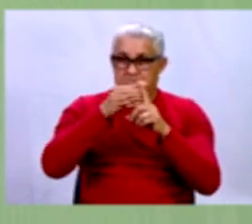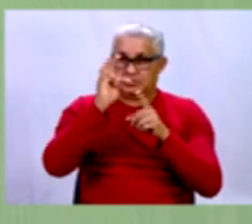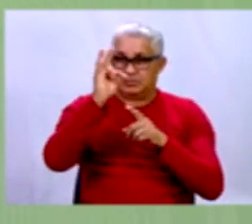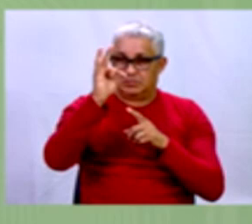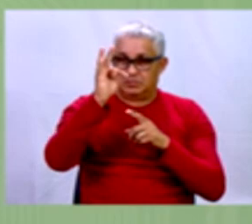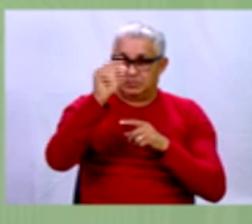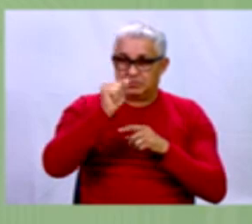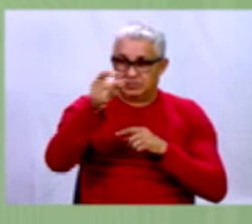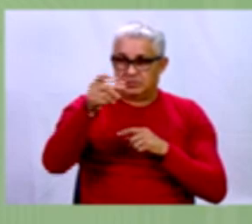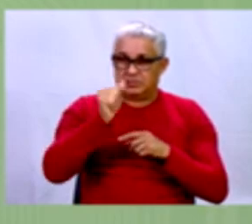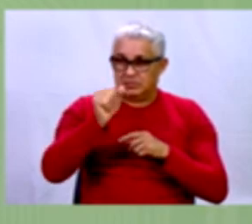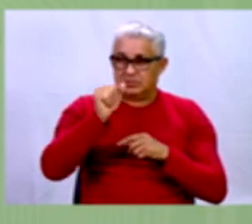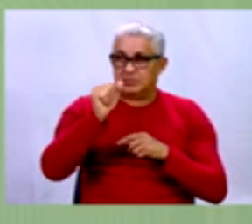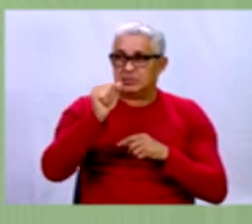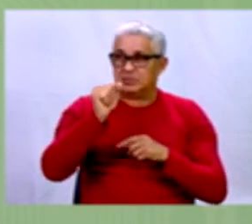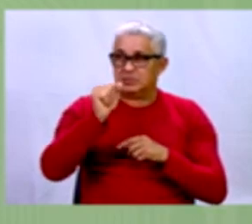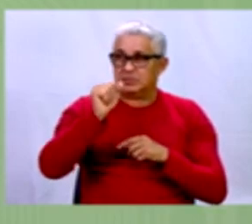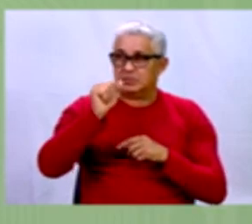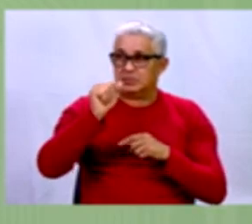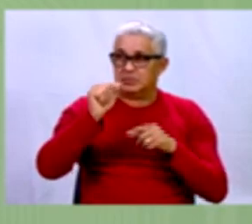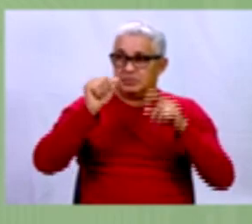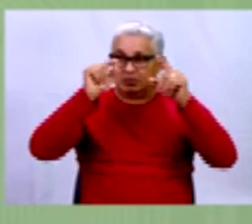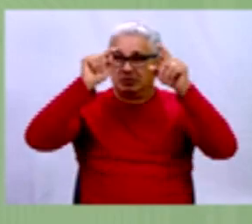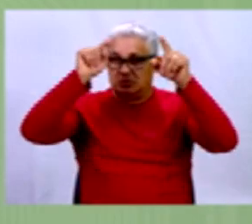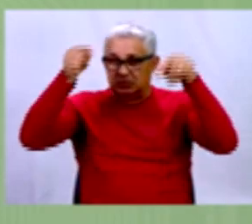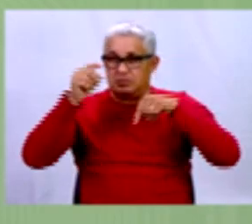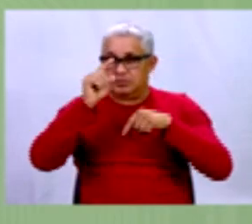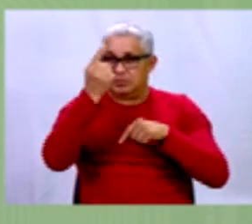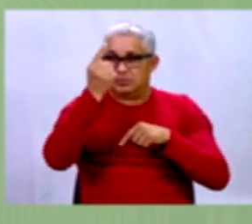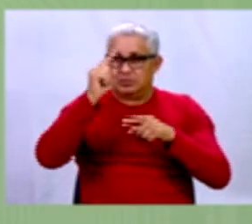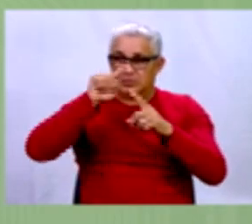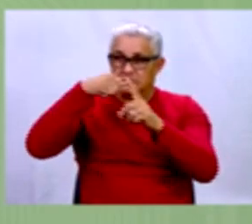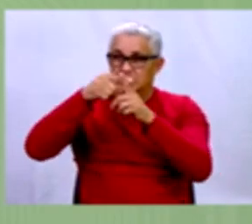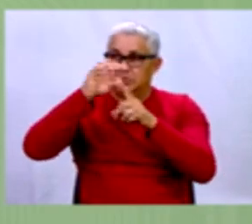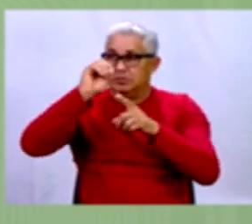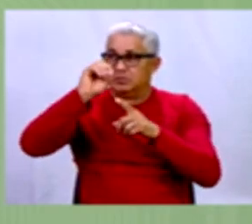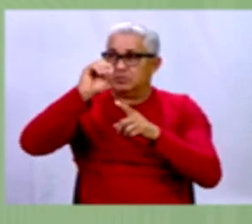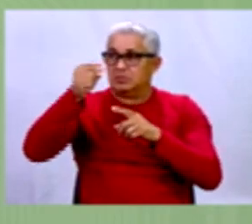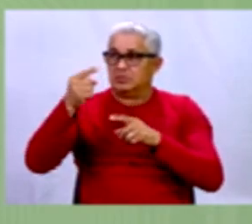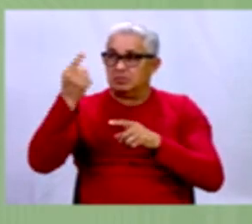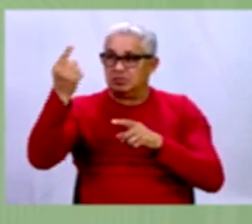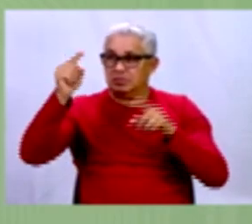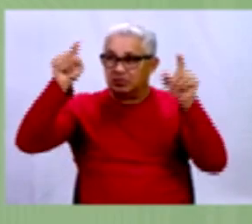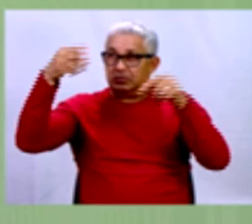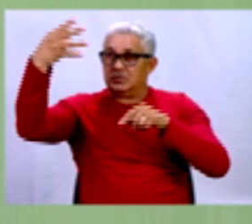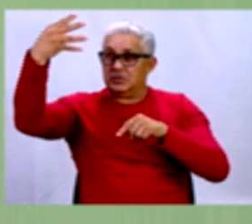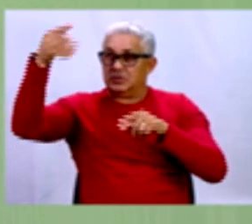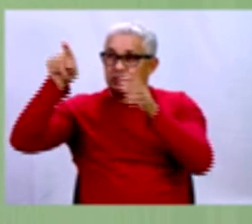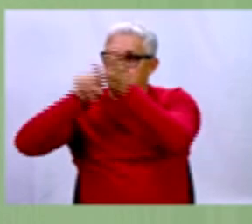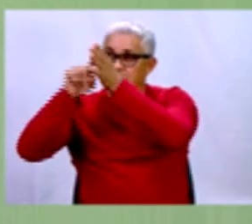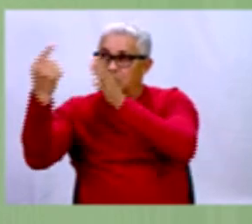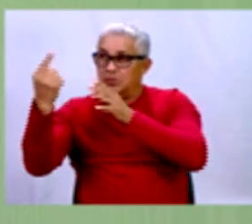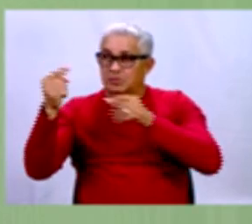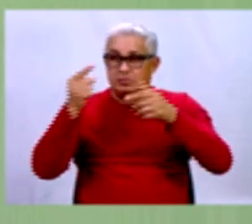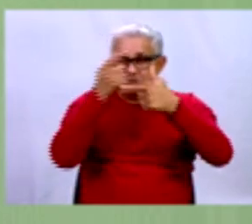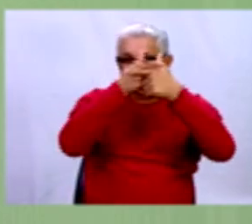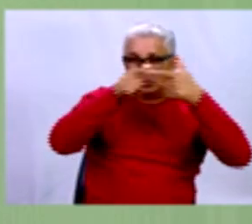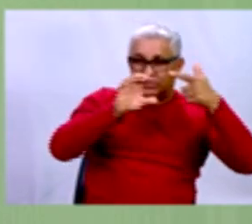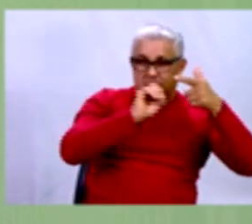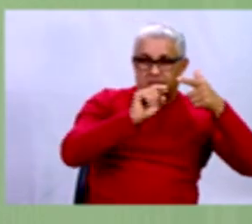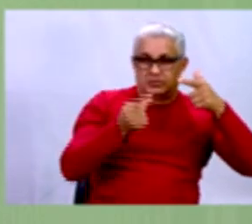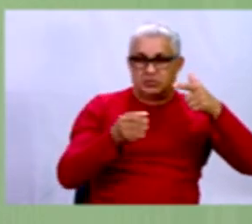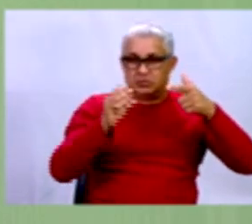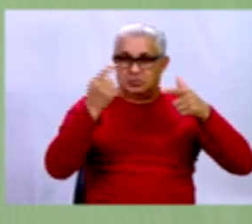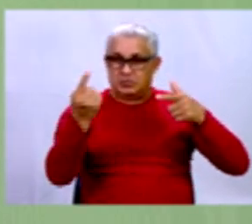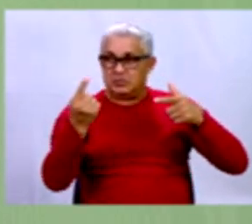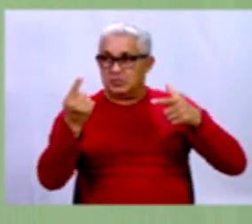mais 0,1, elevado a tempo, que é o 4 anos, né? Menos 1, sobre taxa, que é 0,1. Bem